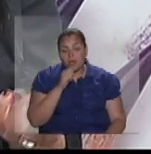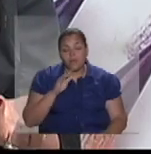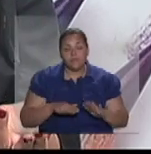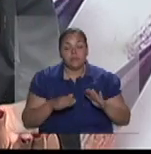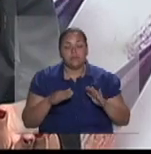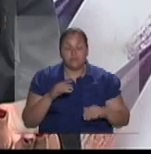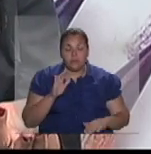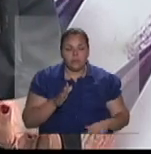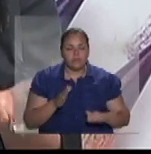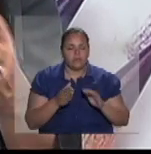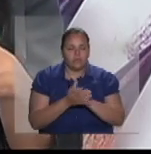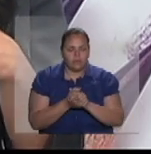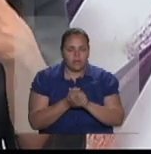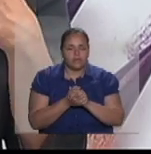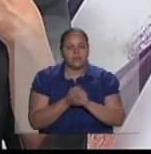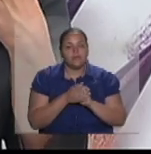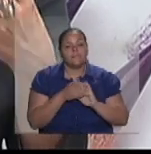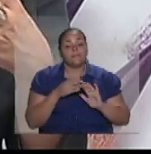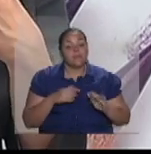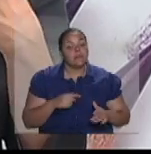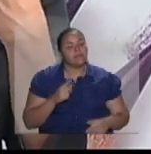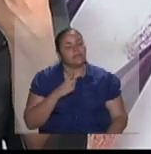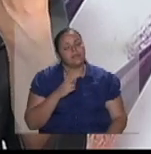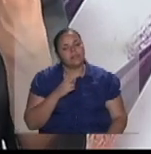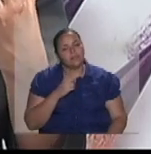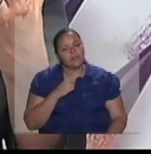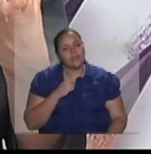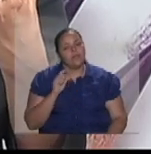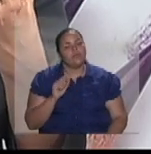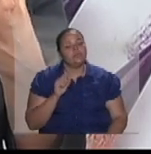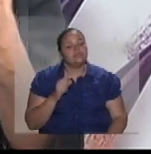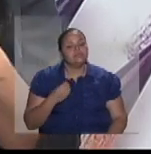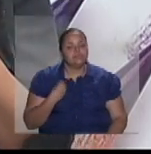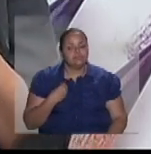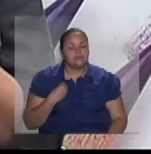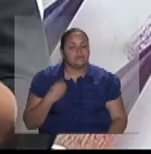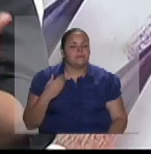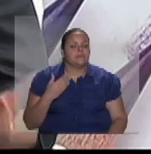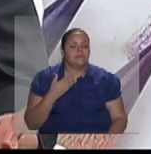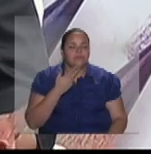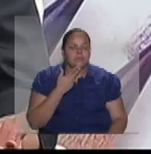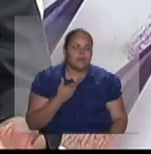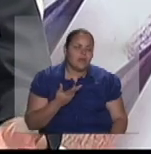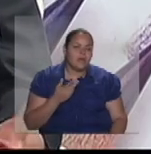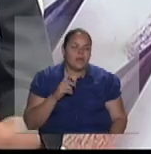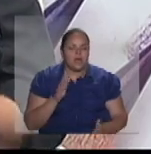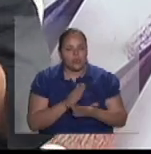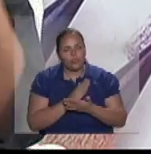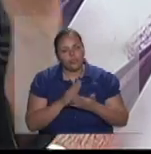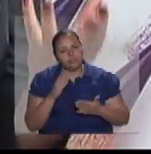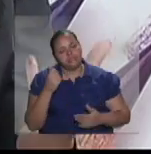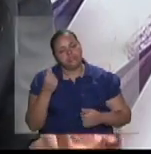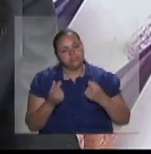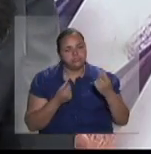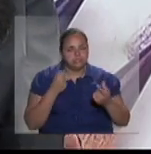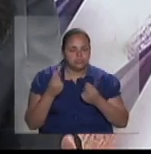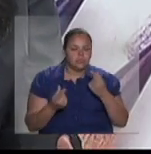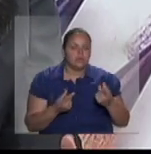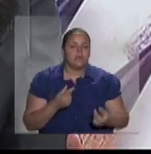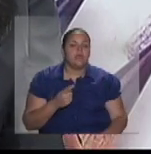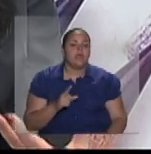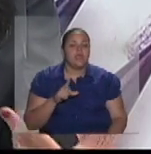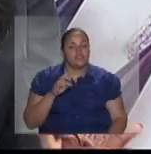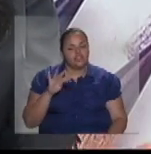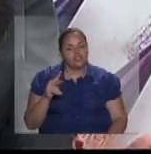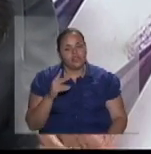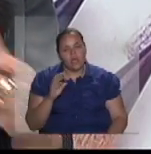mães que ainda são casadas, elas acabam tendo uma participação maior, a gente diz assim, né? Tem algumas exceções, tem o